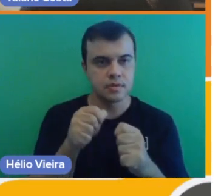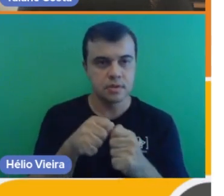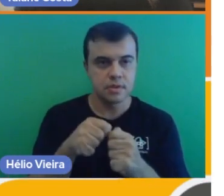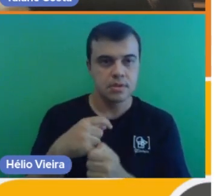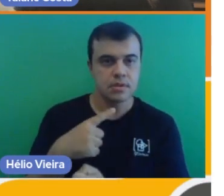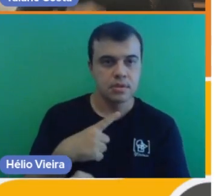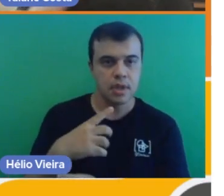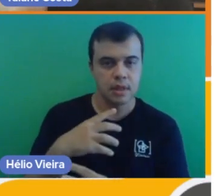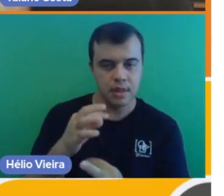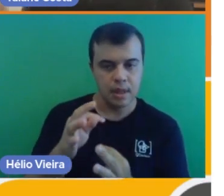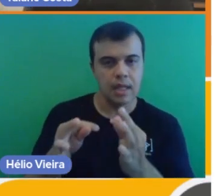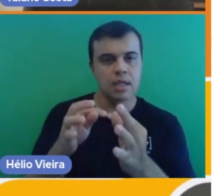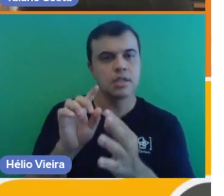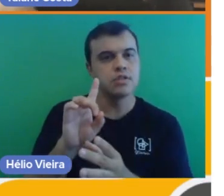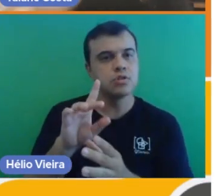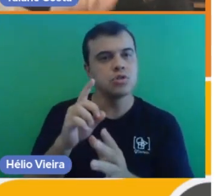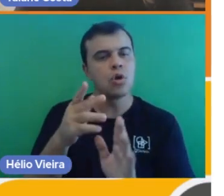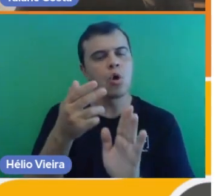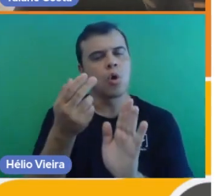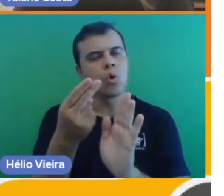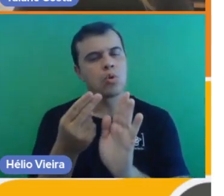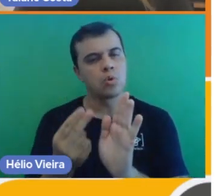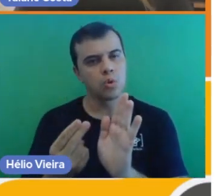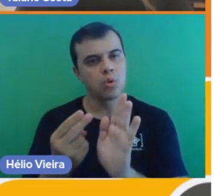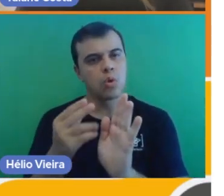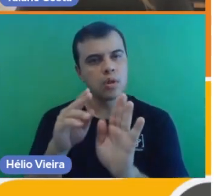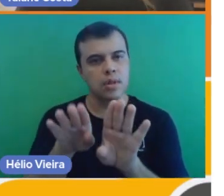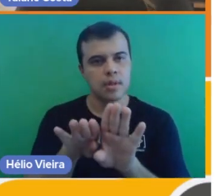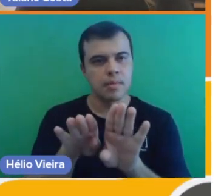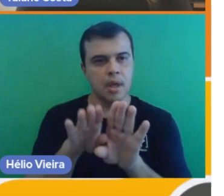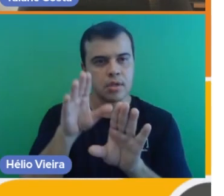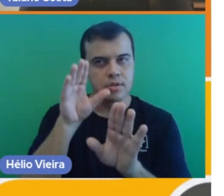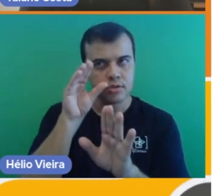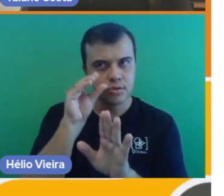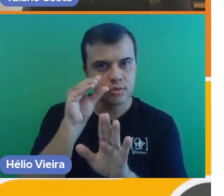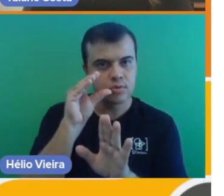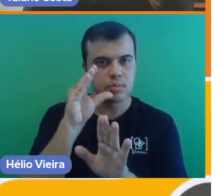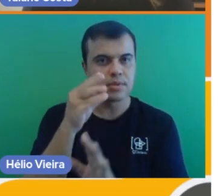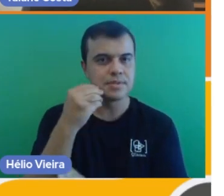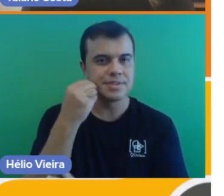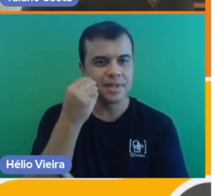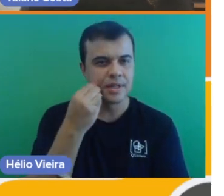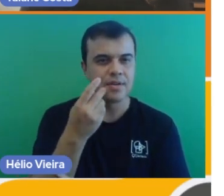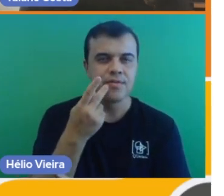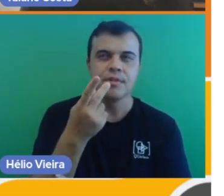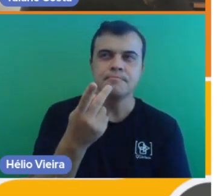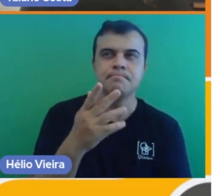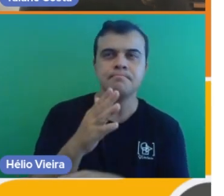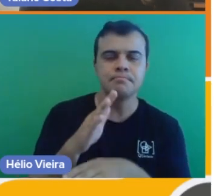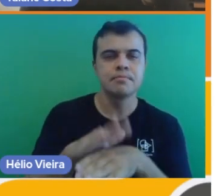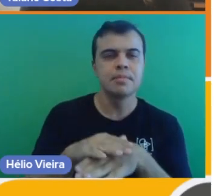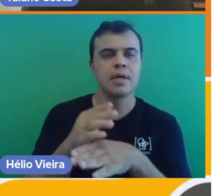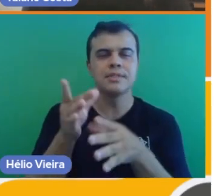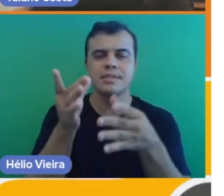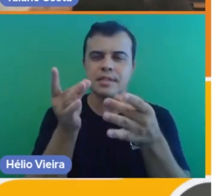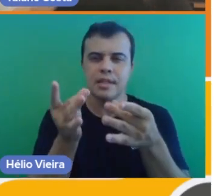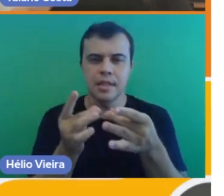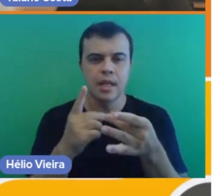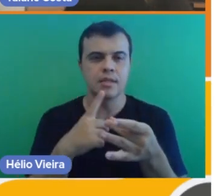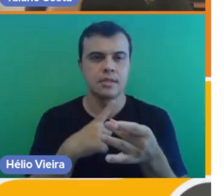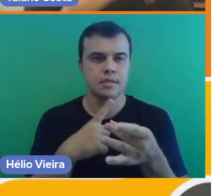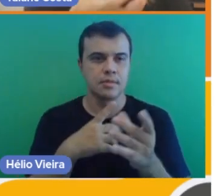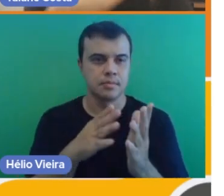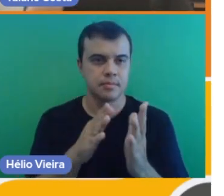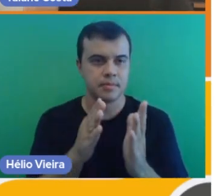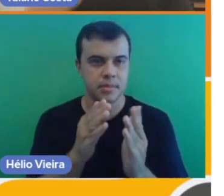as técnicas, né? Não só do contorno, mas também do sombreamento, tentar trazer o maior número de detalhes, né? Pedir